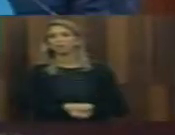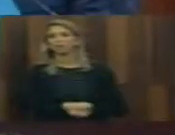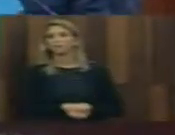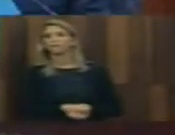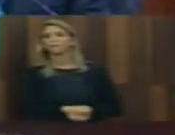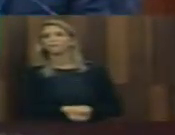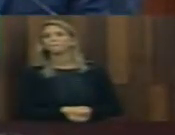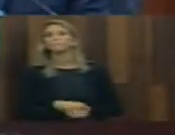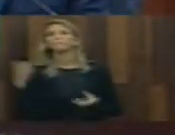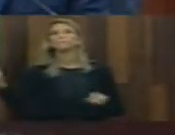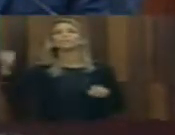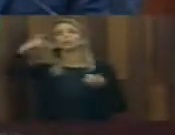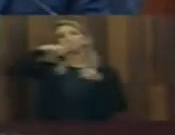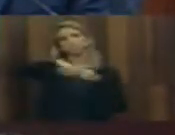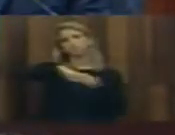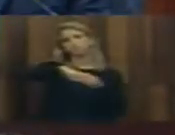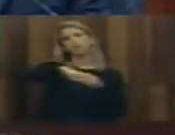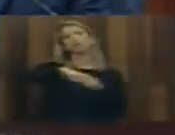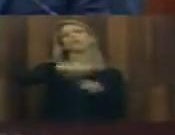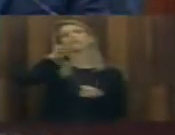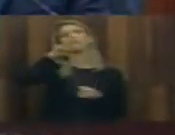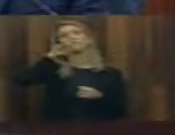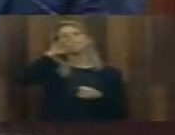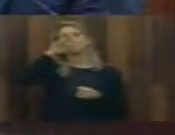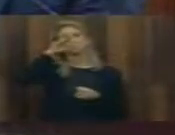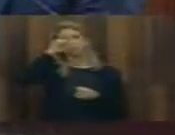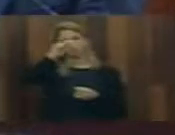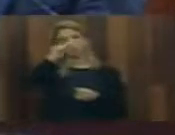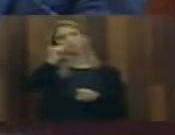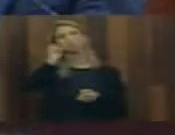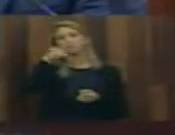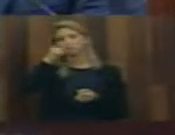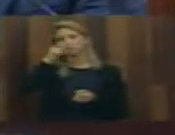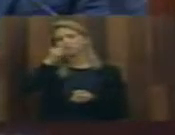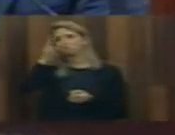Vista concedida por 5 dias ao vereador Rafael Pessanha de Moura.